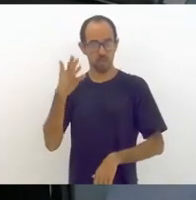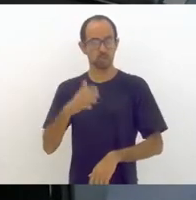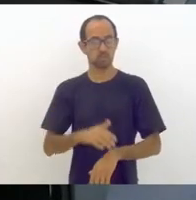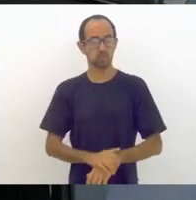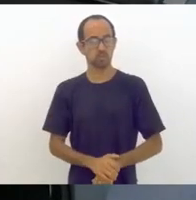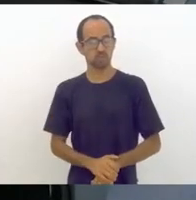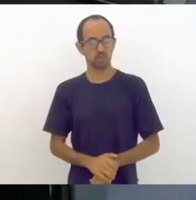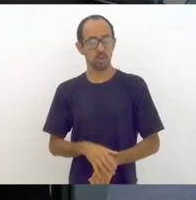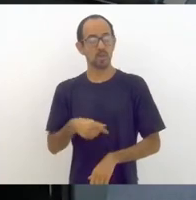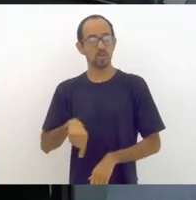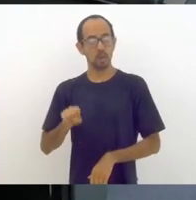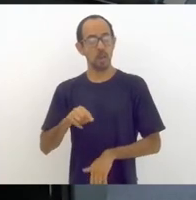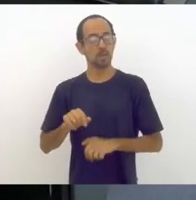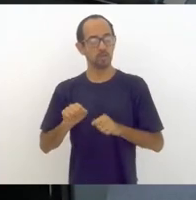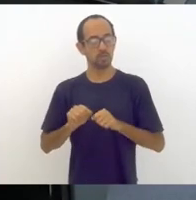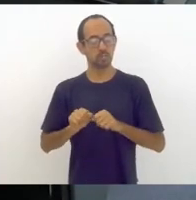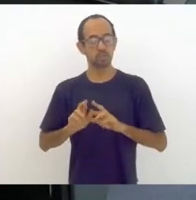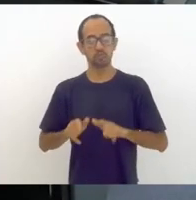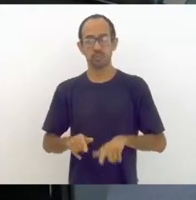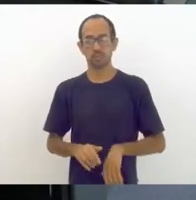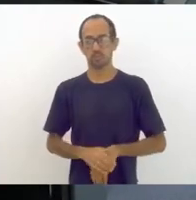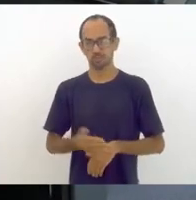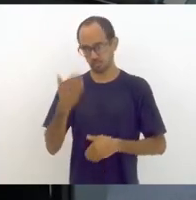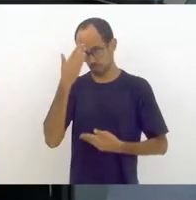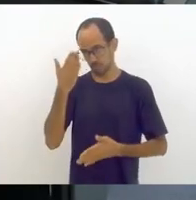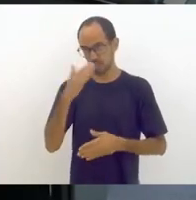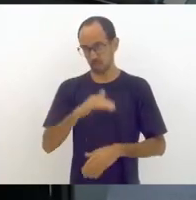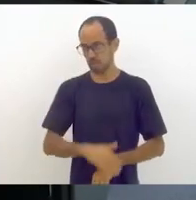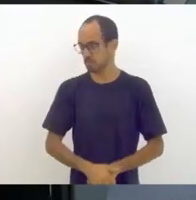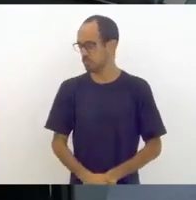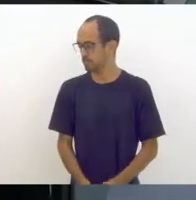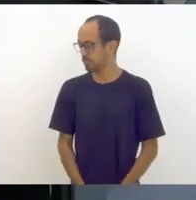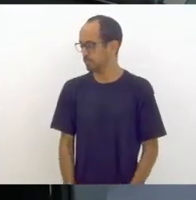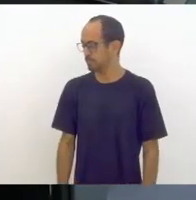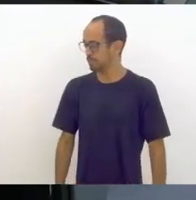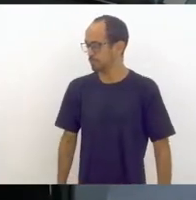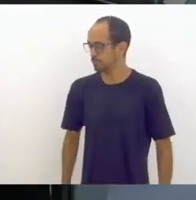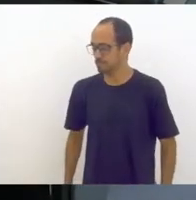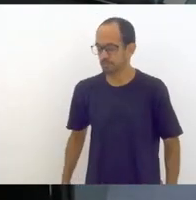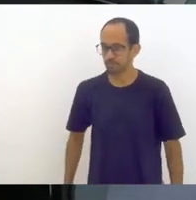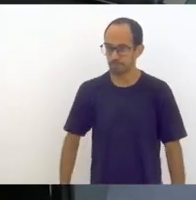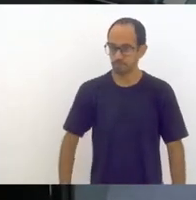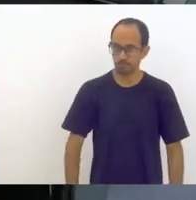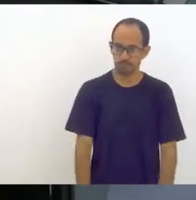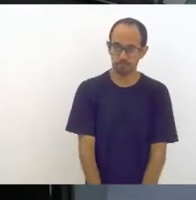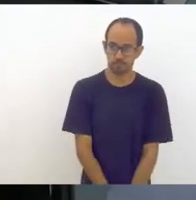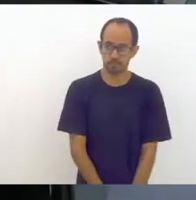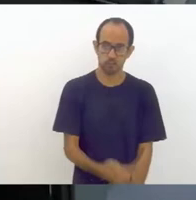Vamos praticar, vamos fazer diferente. Obrigado. Obrigado, Gil. O próximo,